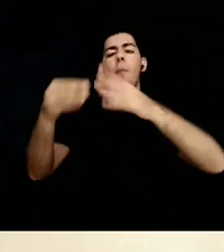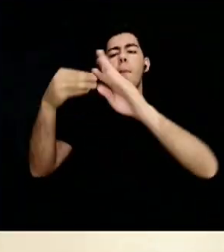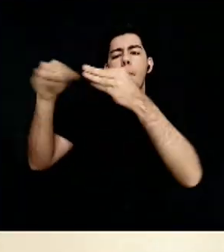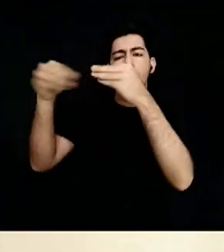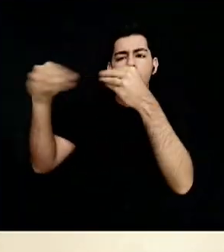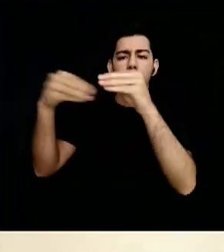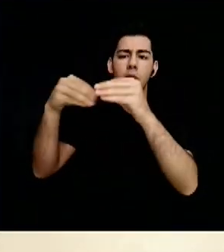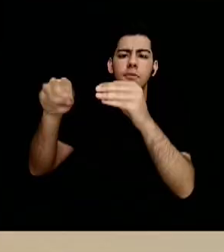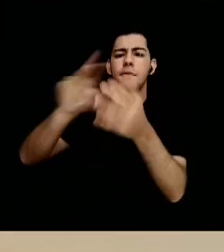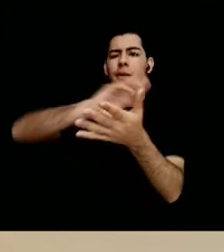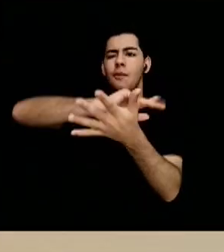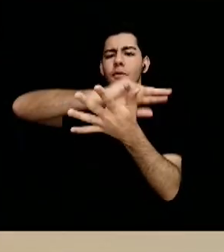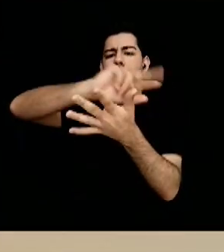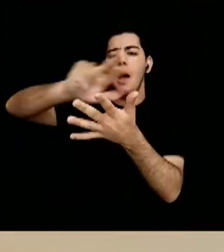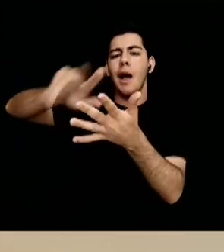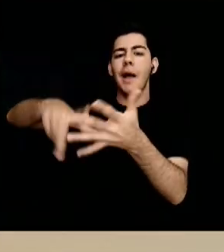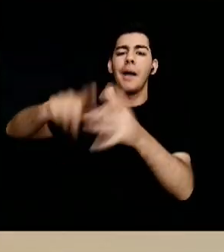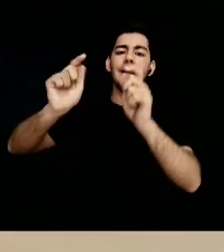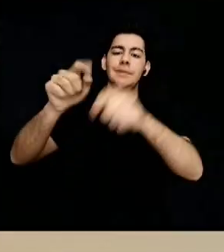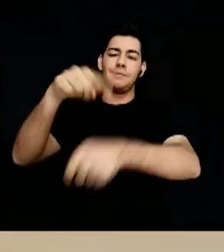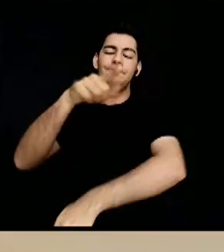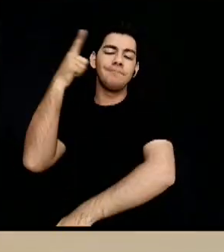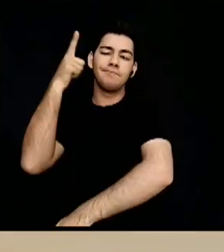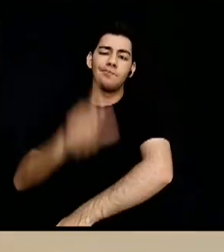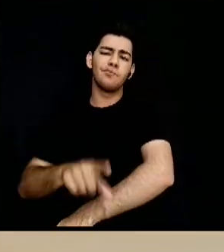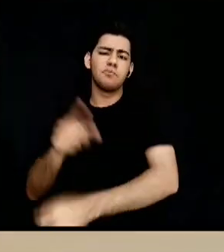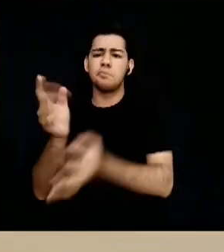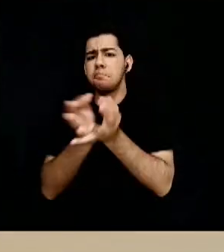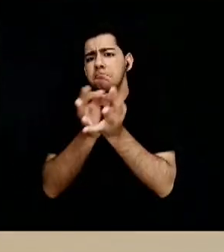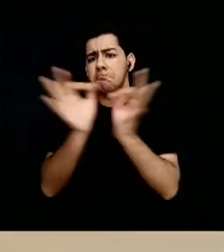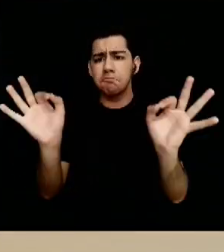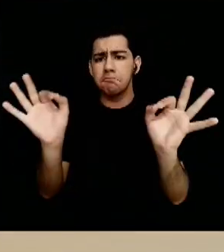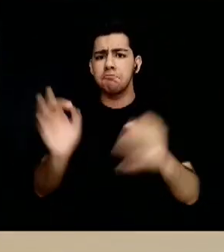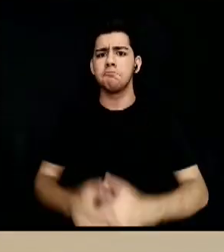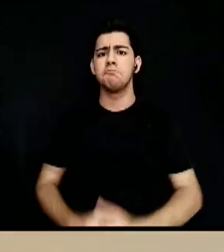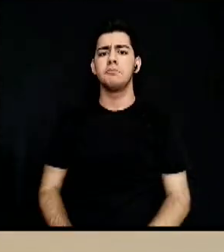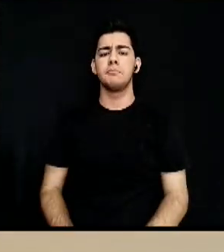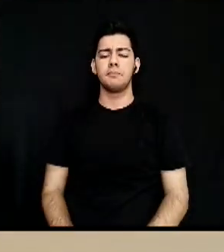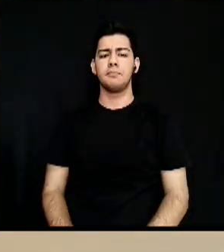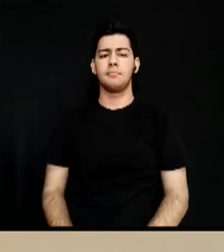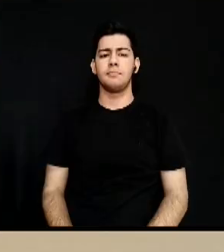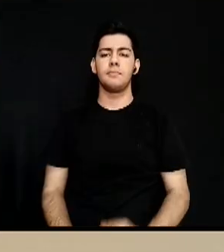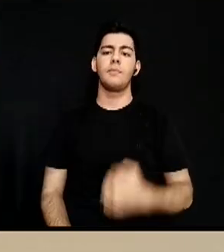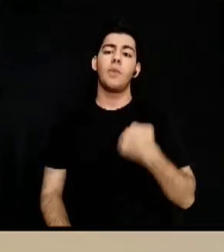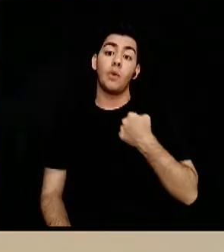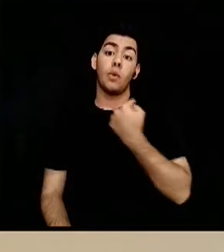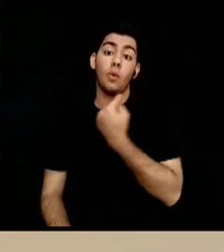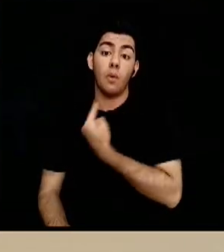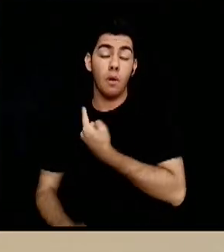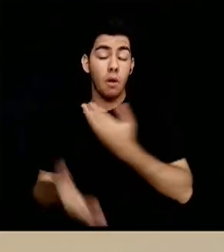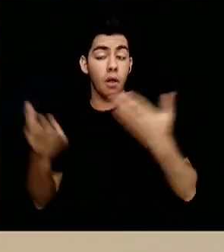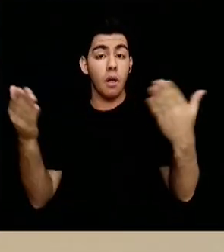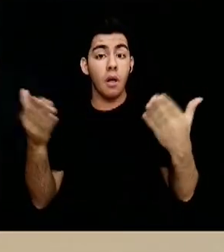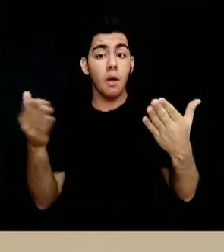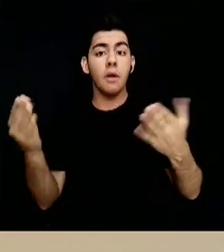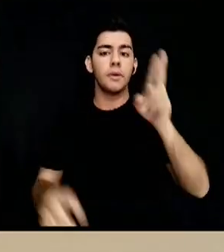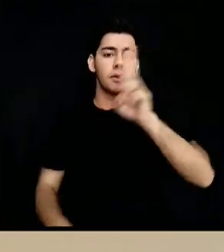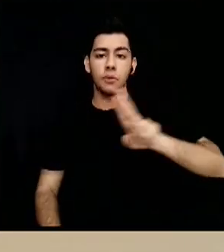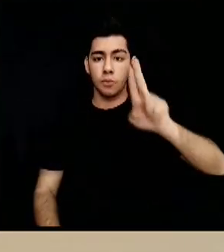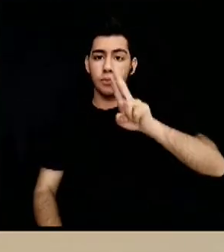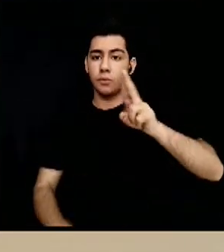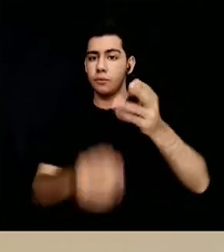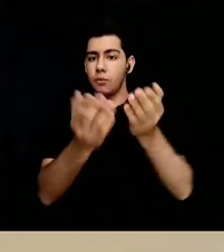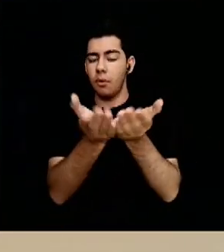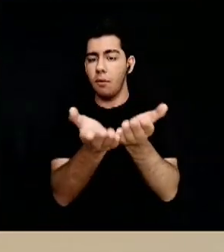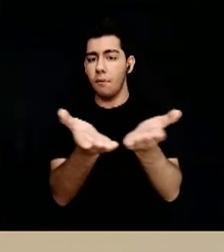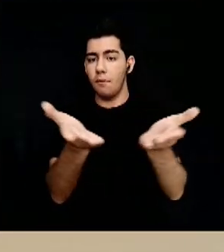bem gostosa de fazer, bem simples. Que legal! Nós estamos usando hoje esse modelo de vaso, que é o meia parede,